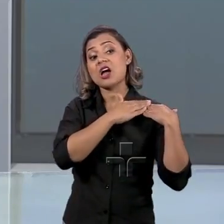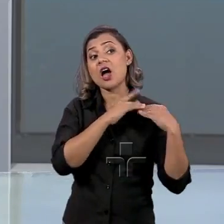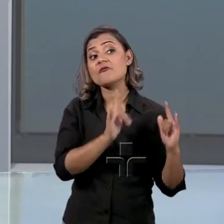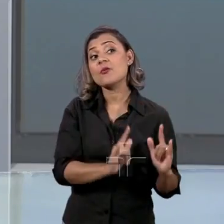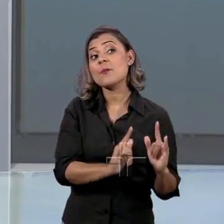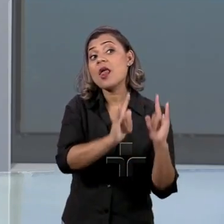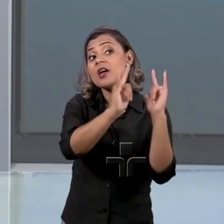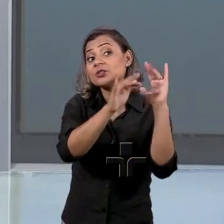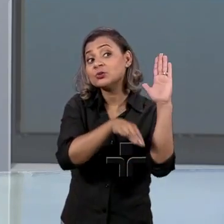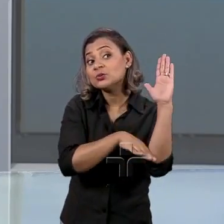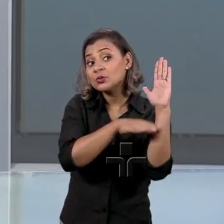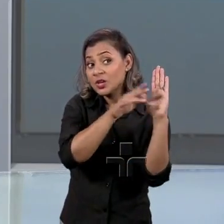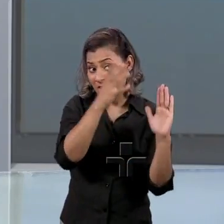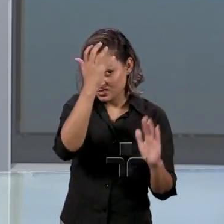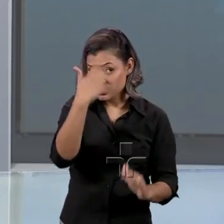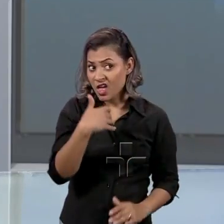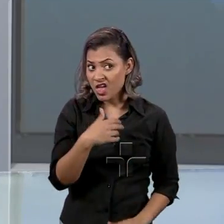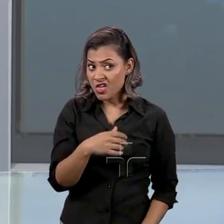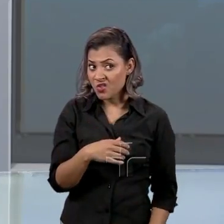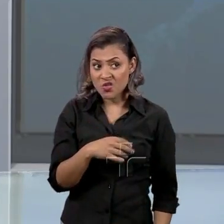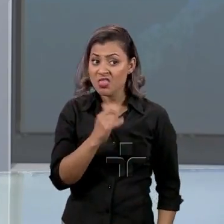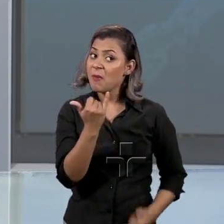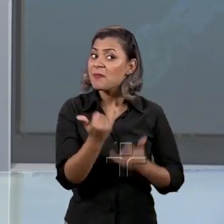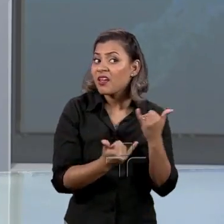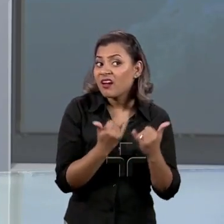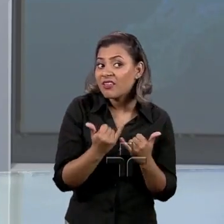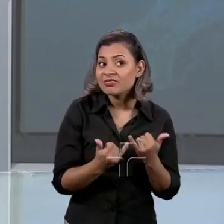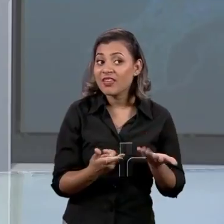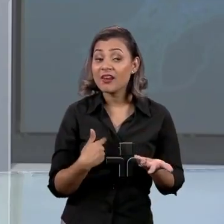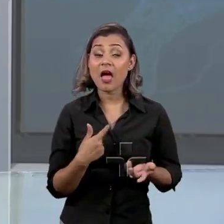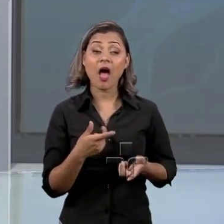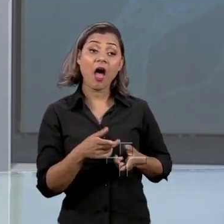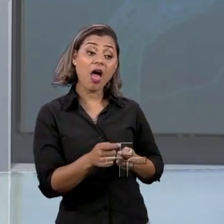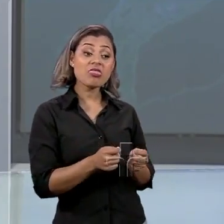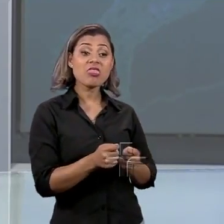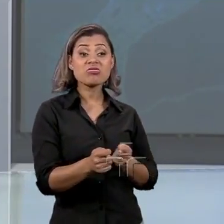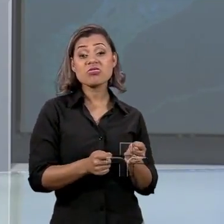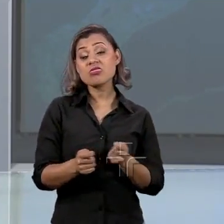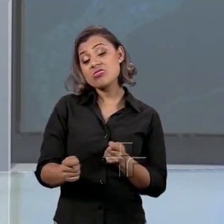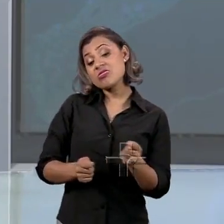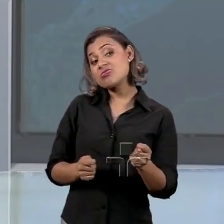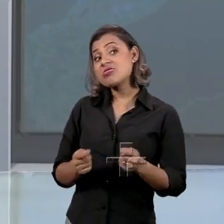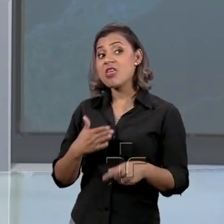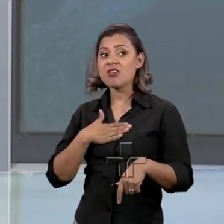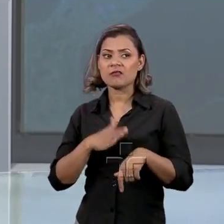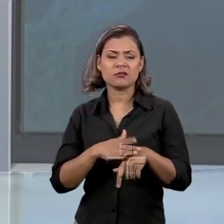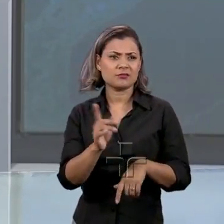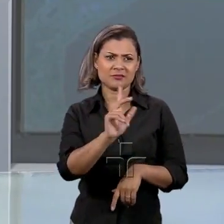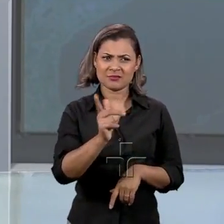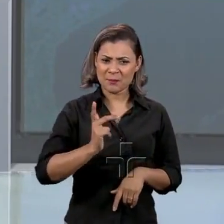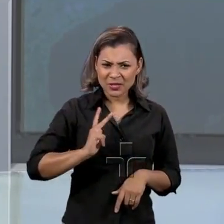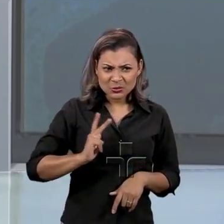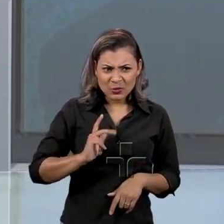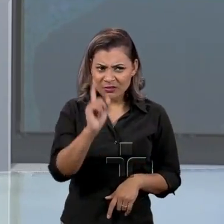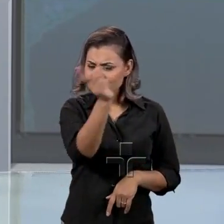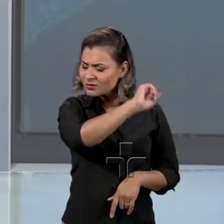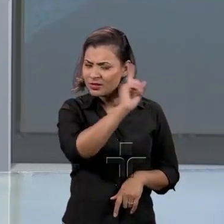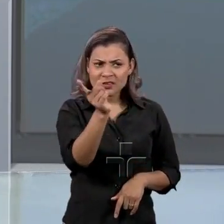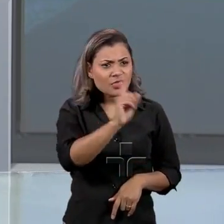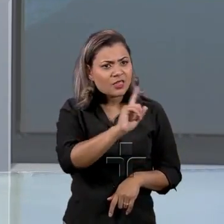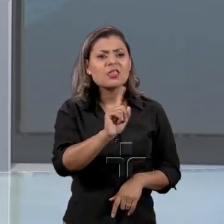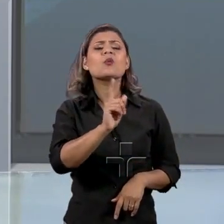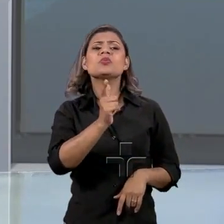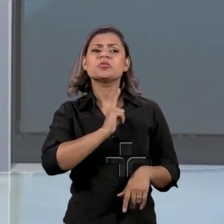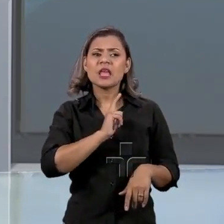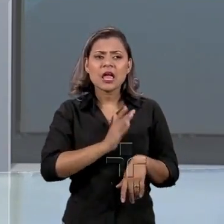muito sério, não é assim, digamos, brincar de manter a casa em ordem, segundo uma concepção pessoal. Eu acho que tem um